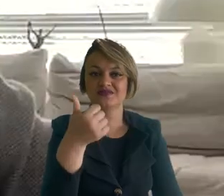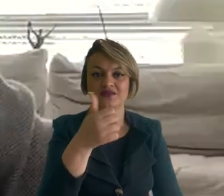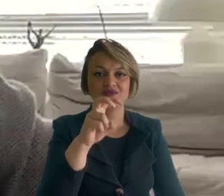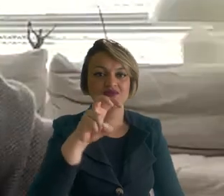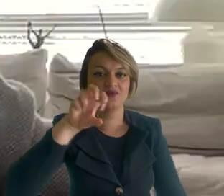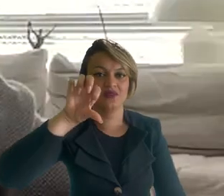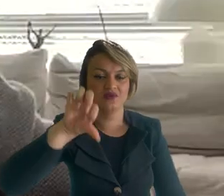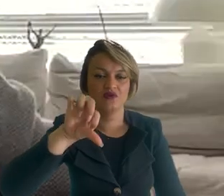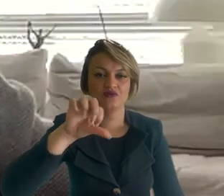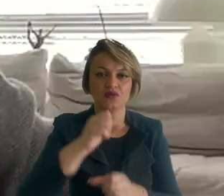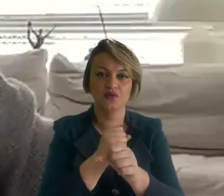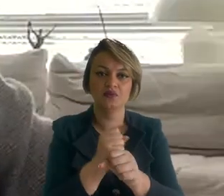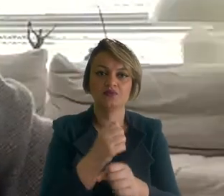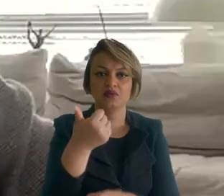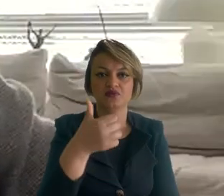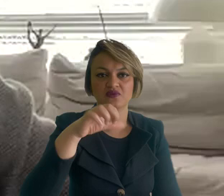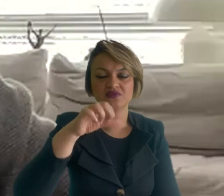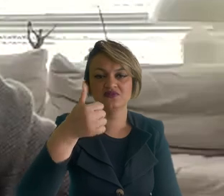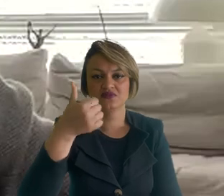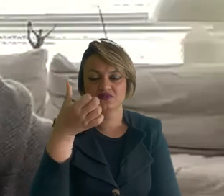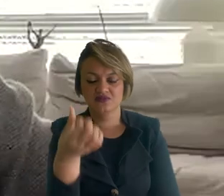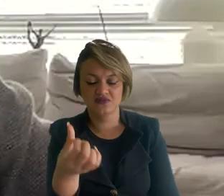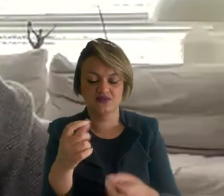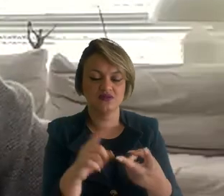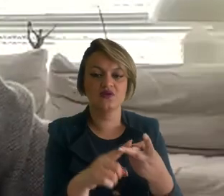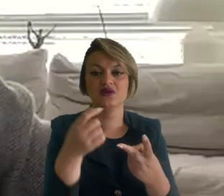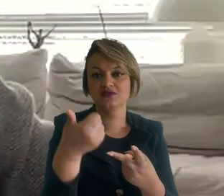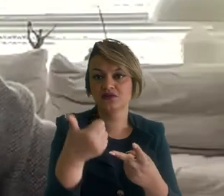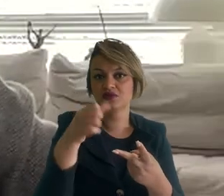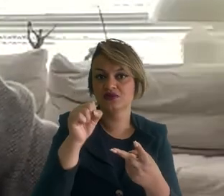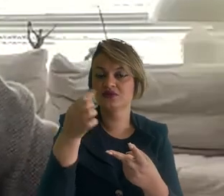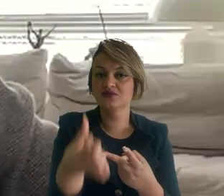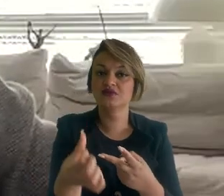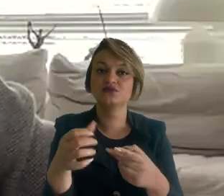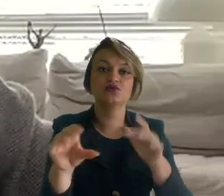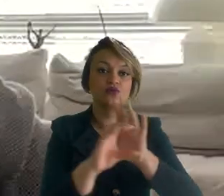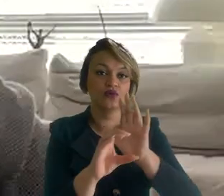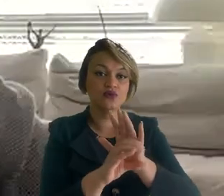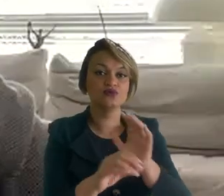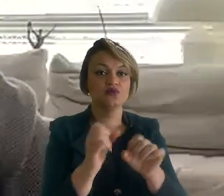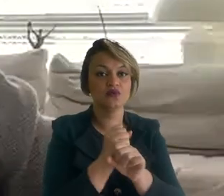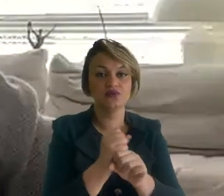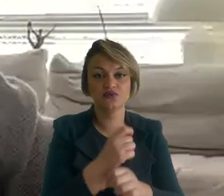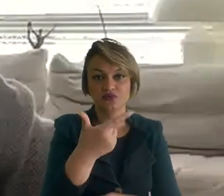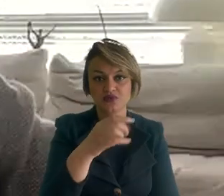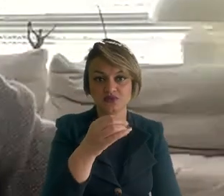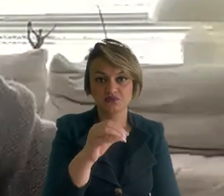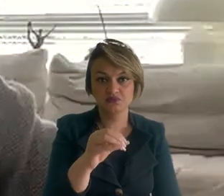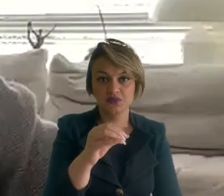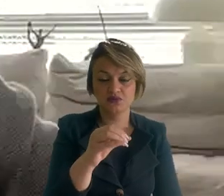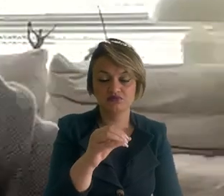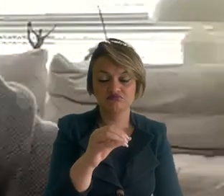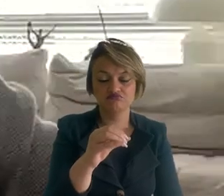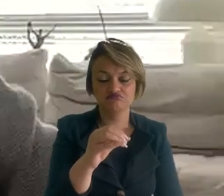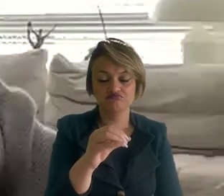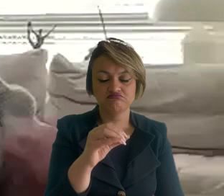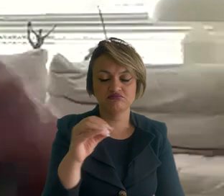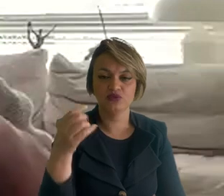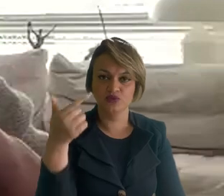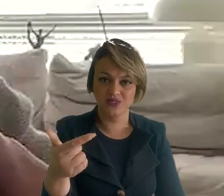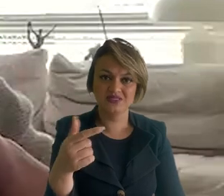1916 e agora os 186 do Código Civil de 2002 o que diz esse artigo